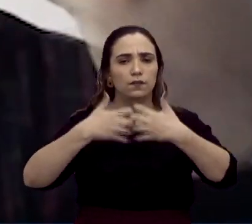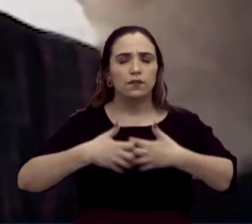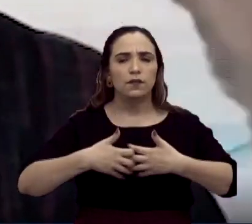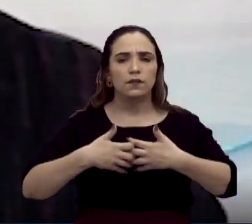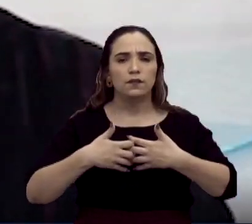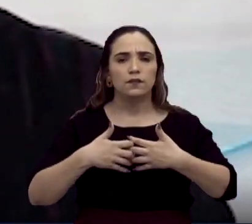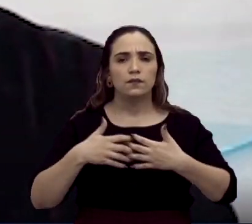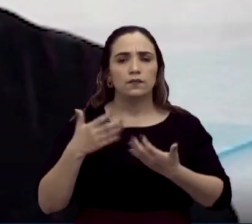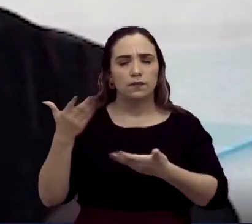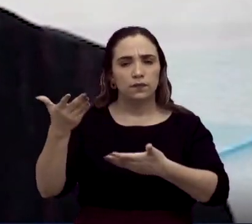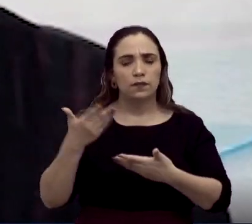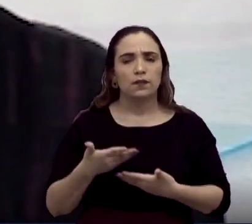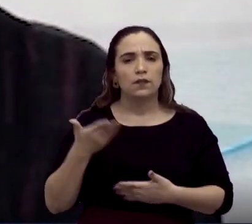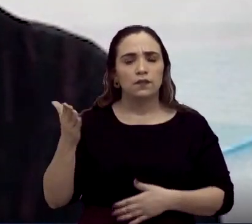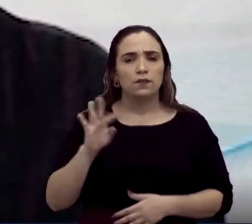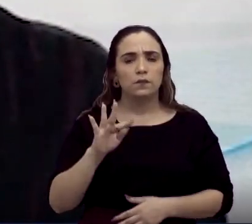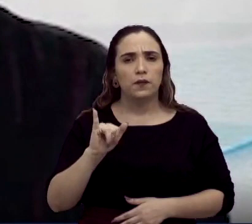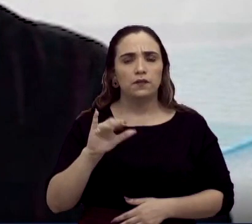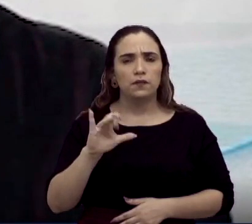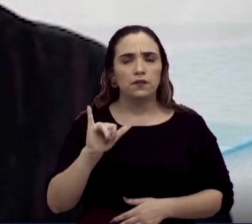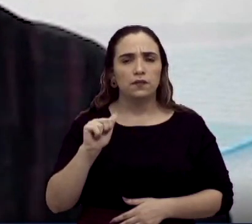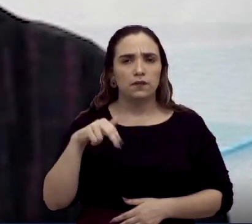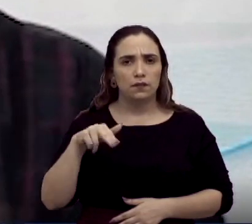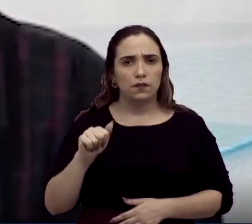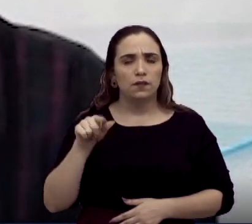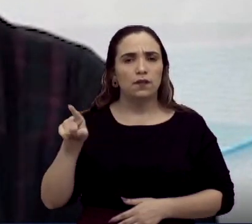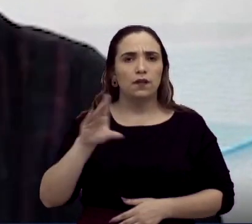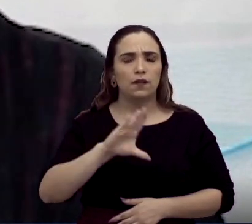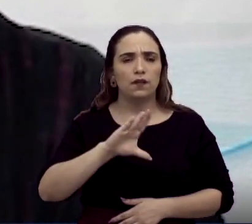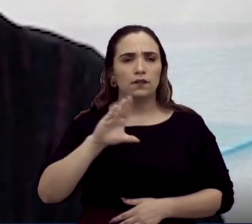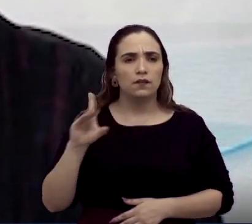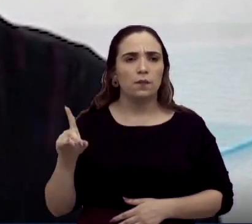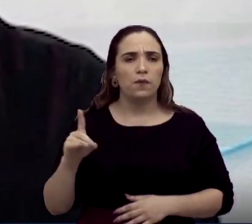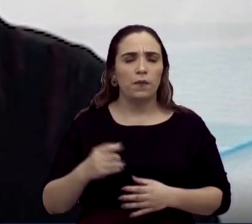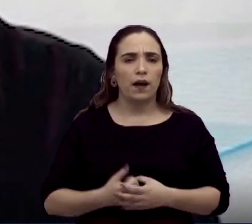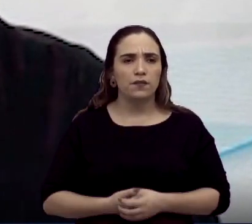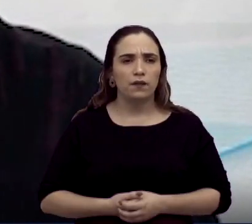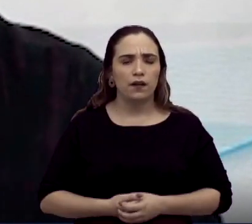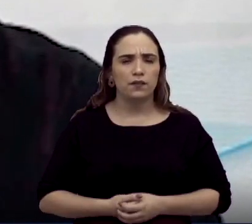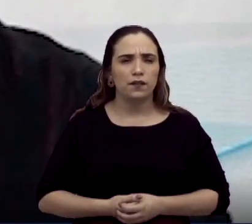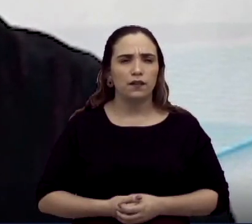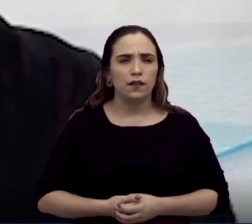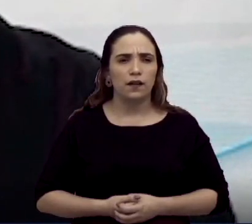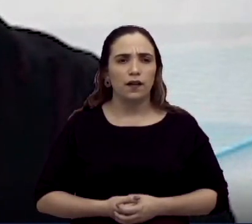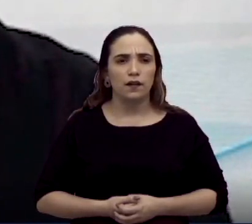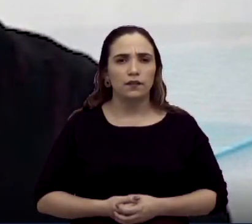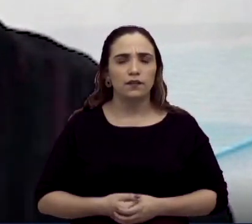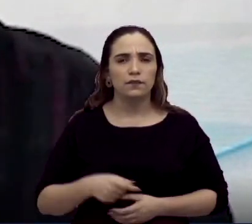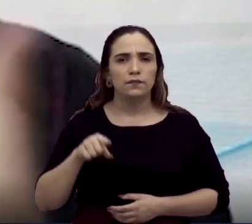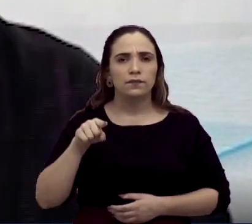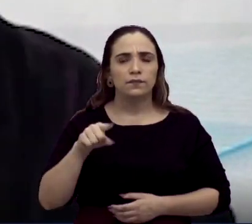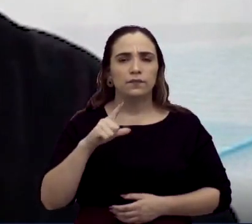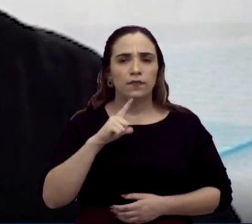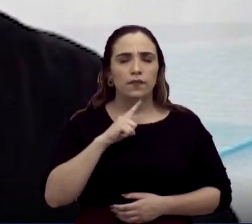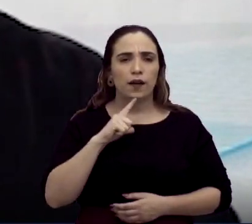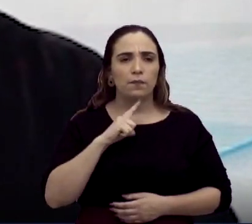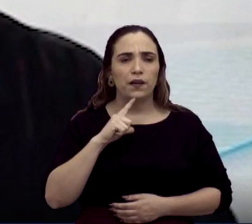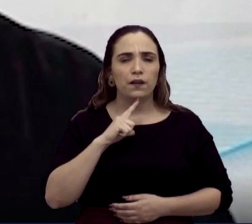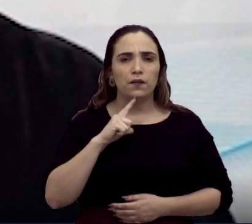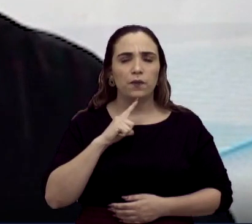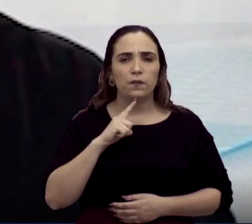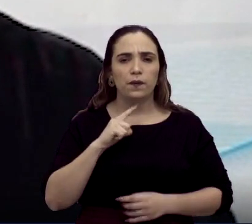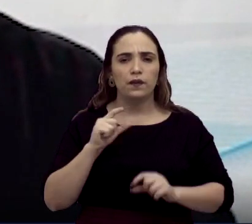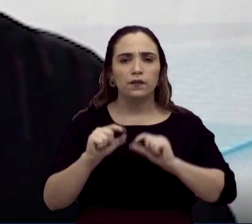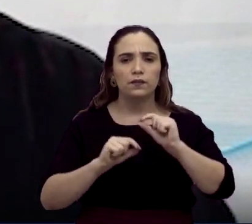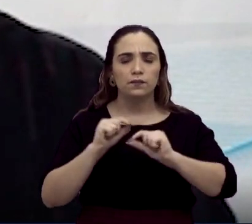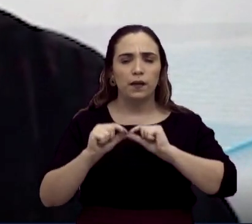com Tiziana Mota, coordenadora da Escola do Parlamento, com quem eu tenho muito orgulho de trabalhar, tenho muita